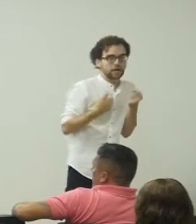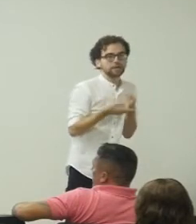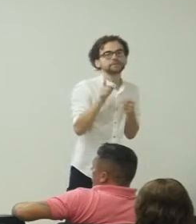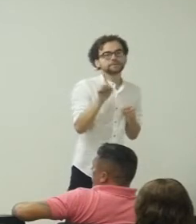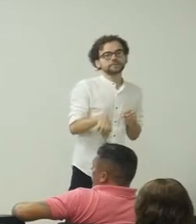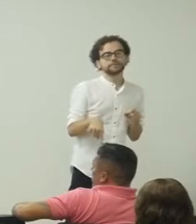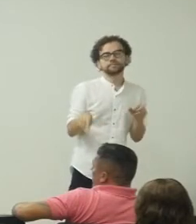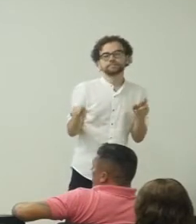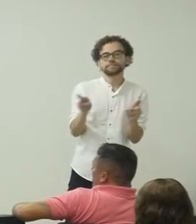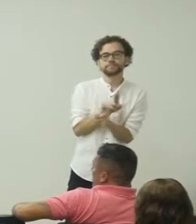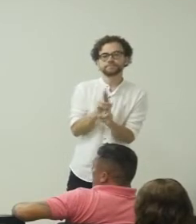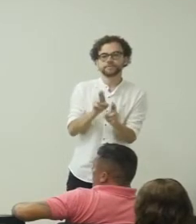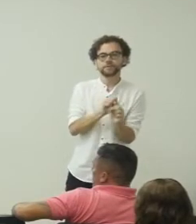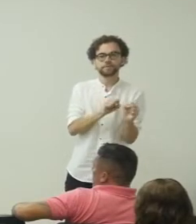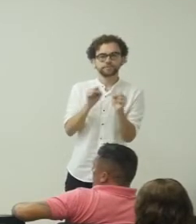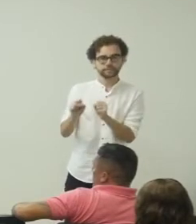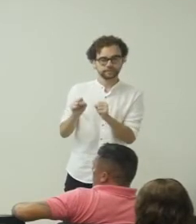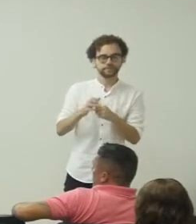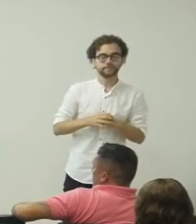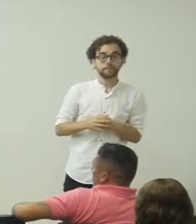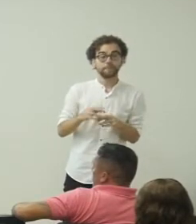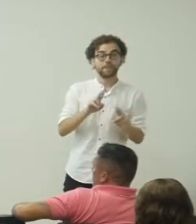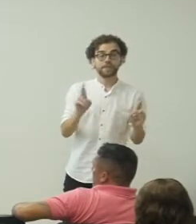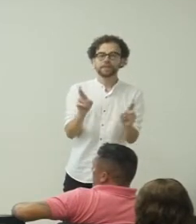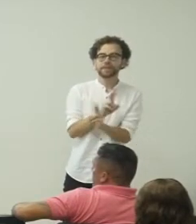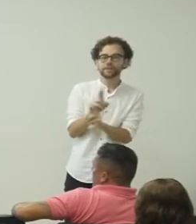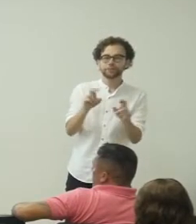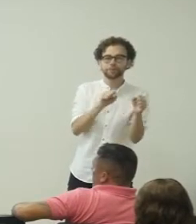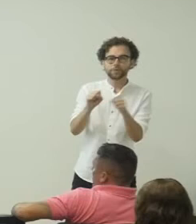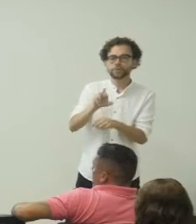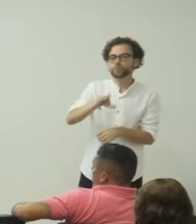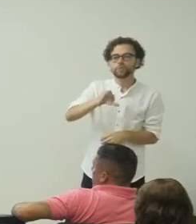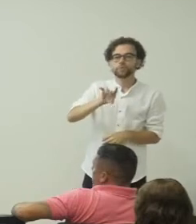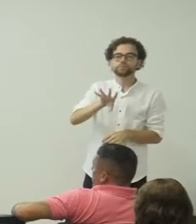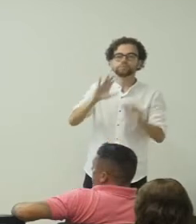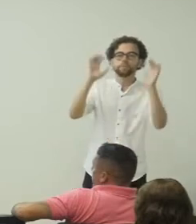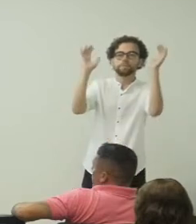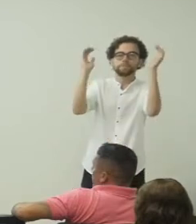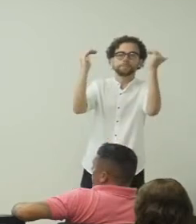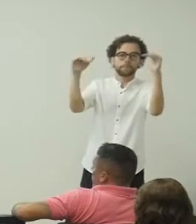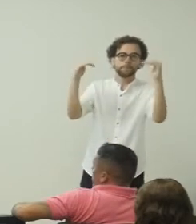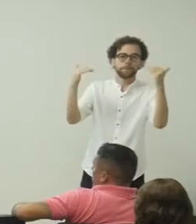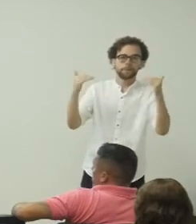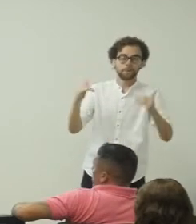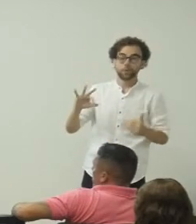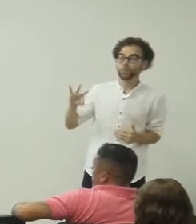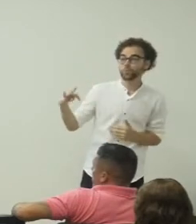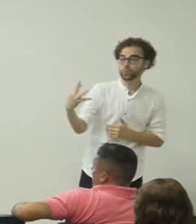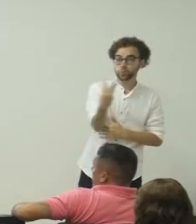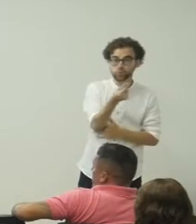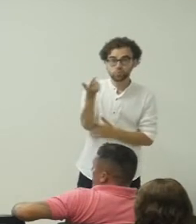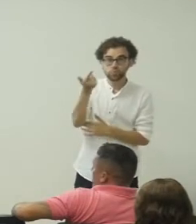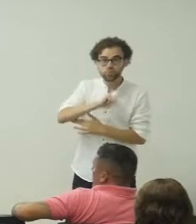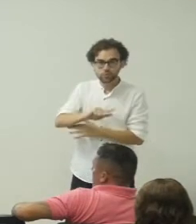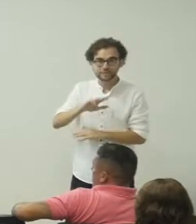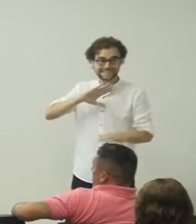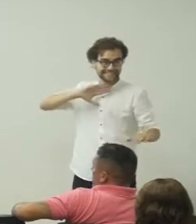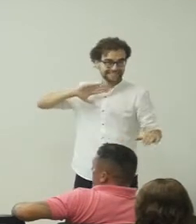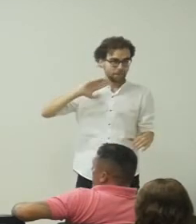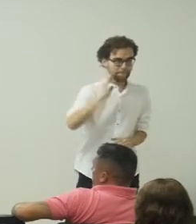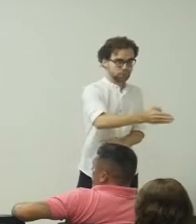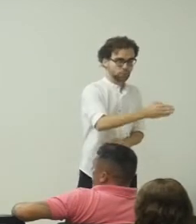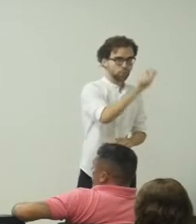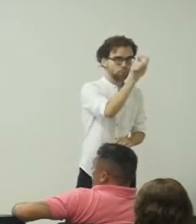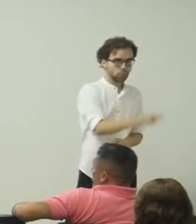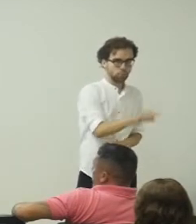poder. Certo? Então, a relação de poder ela não está só na hierarquia. Tudo que você consegue atingir o outro e